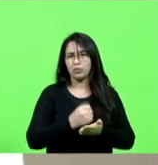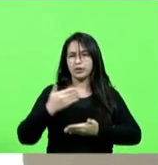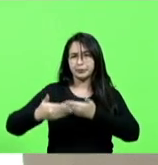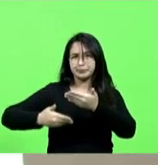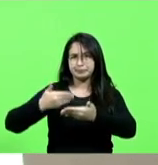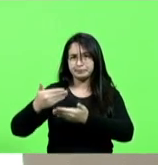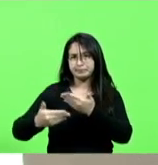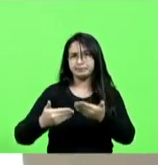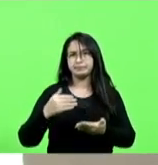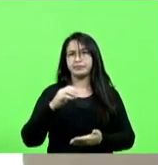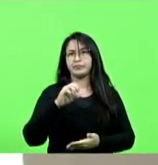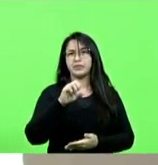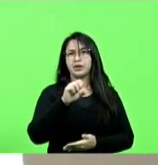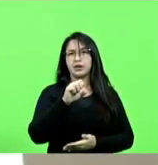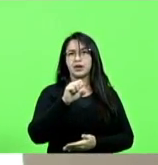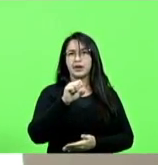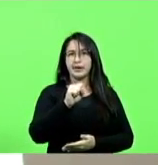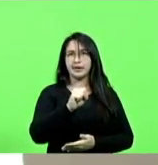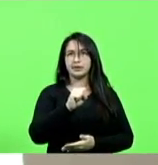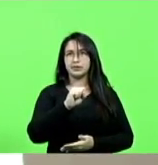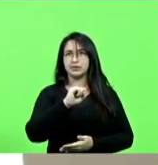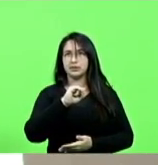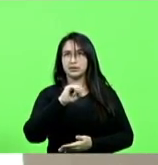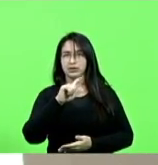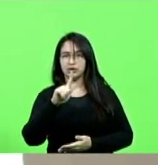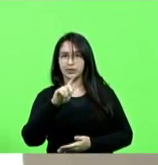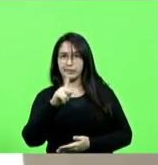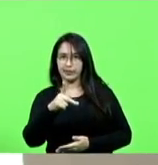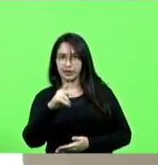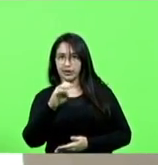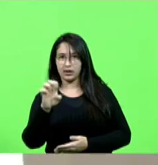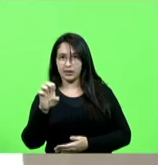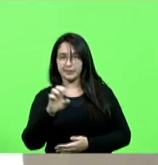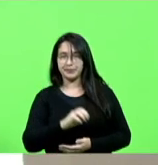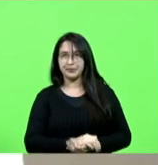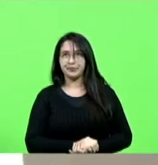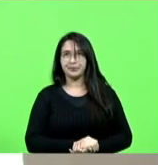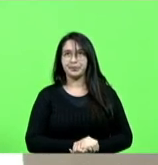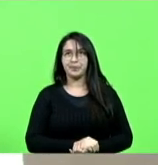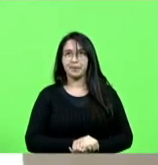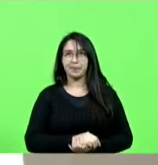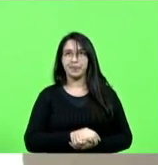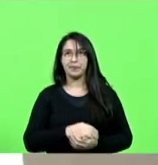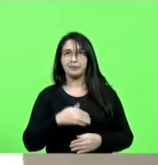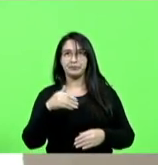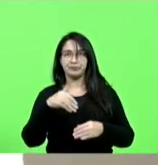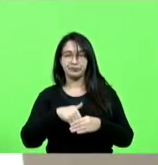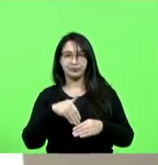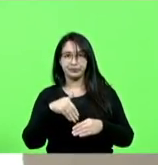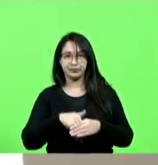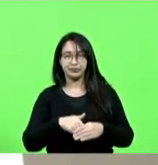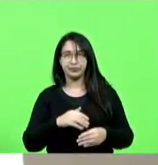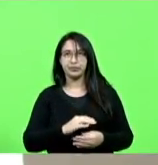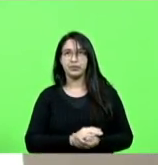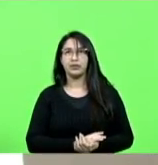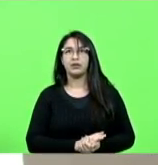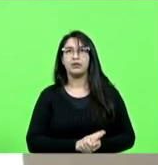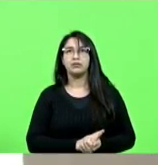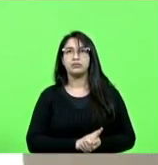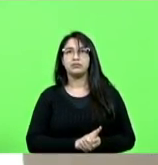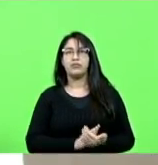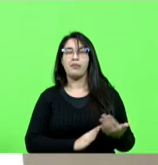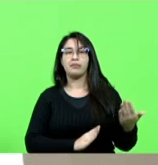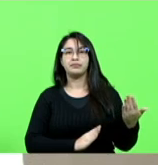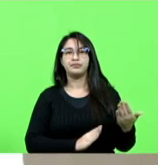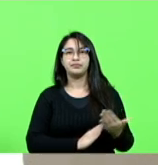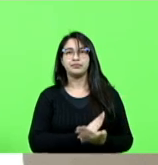SGPE. Em discussão. Não havendo quem queira discutir em votação. Deputados que aprovam, permaneça como